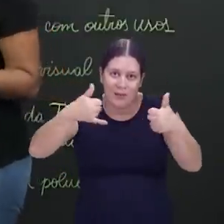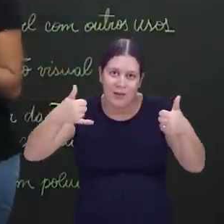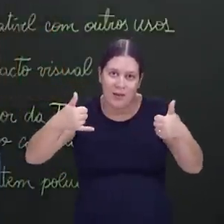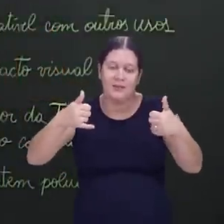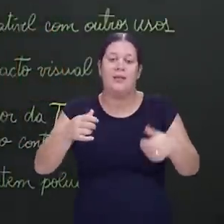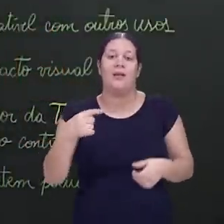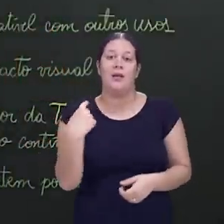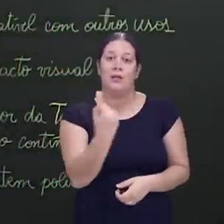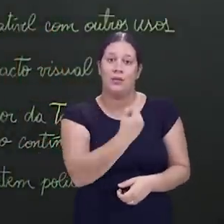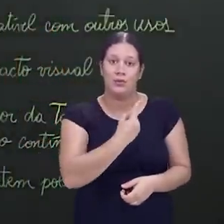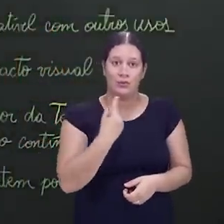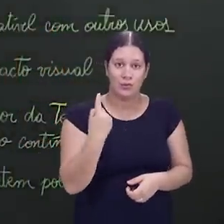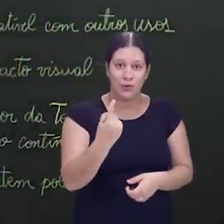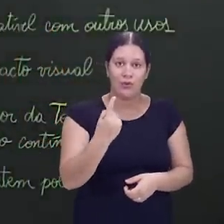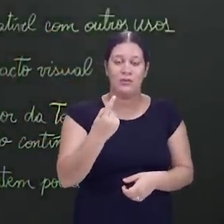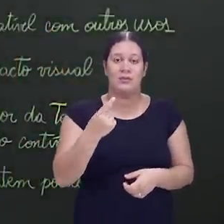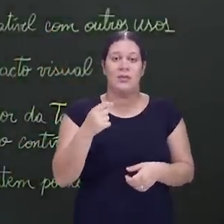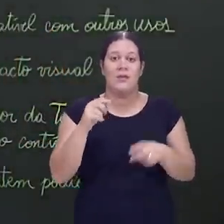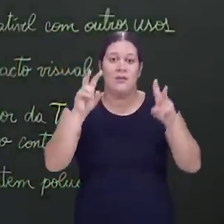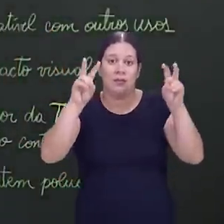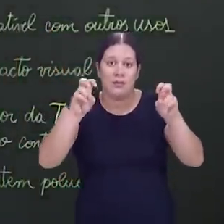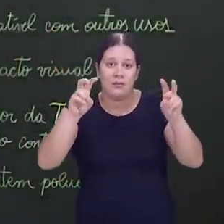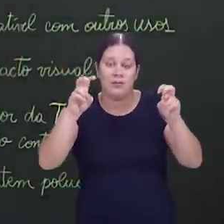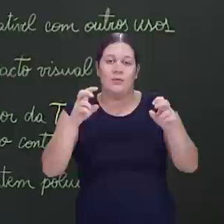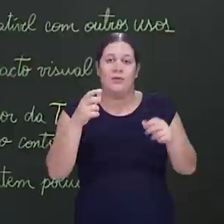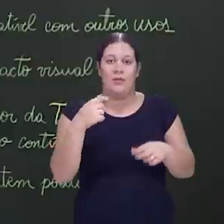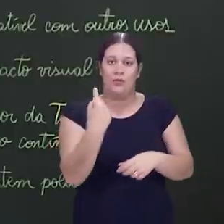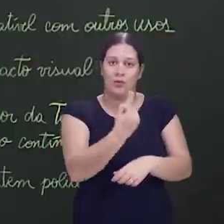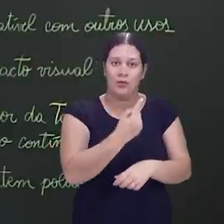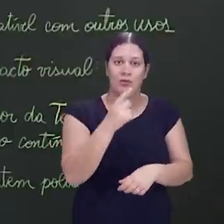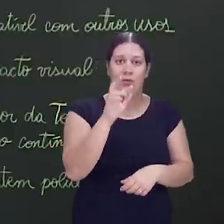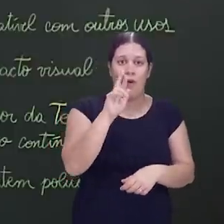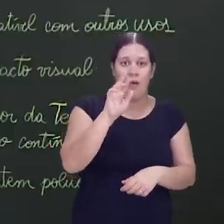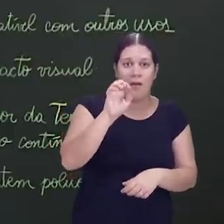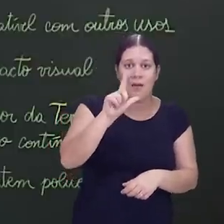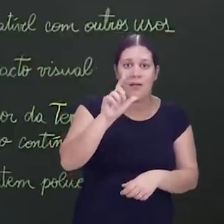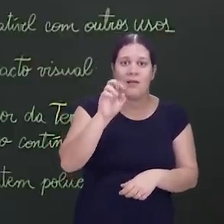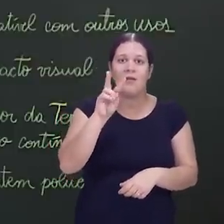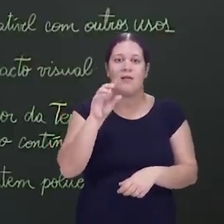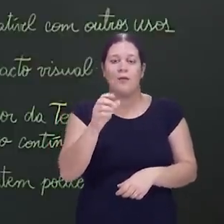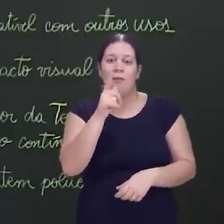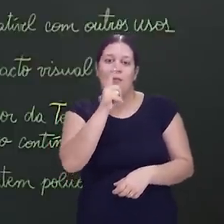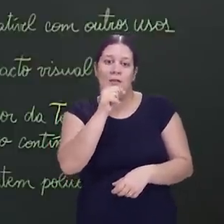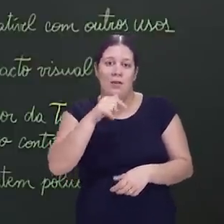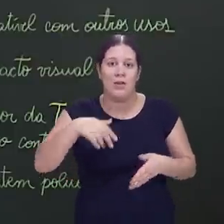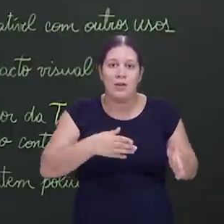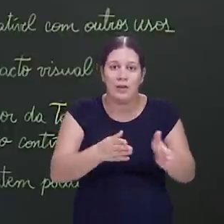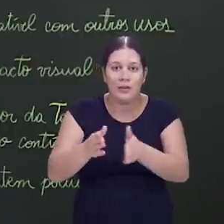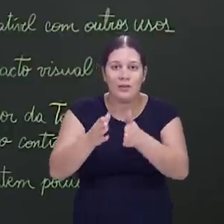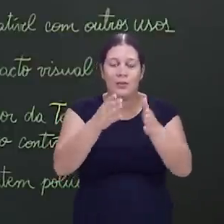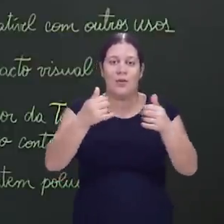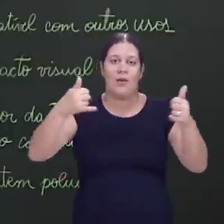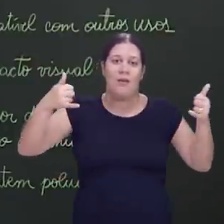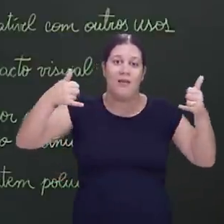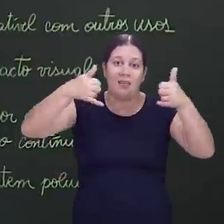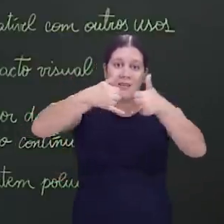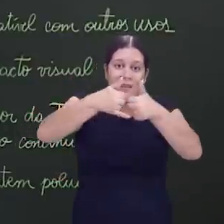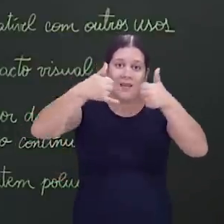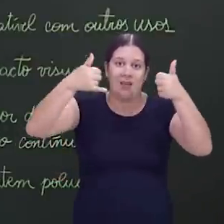estou falando de hidrelétrica, eu estou usando aí o relevo, os rios a nosso favor. Tem aqui essa